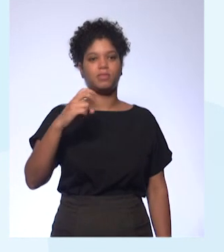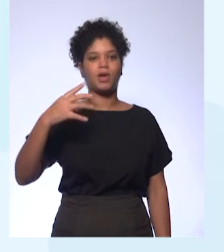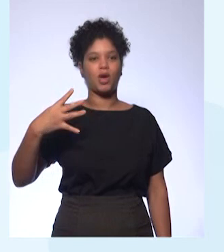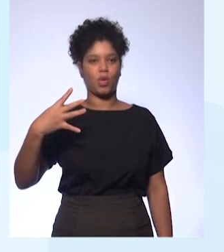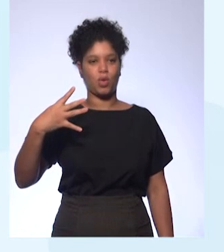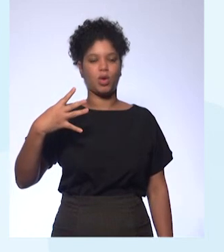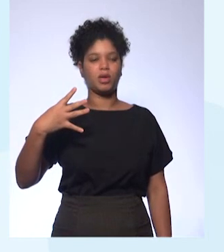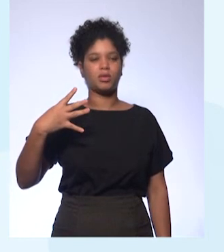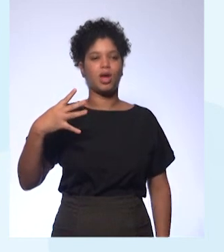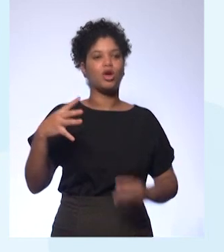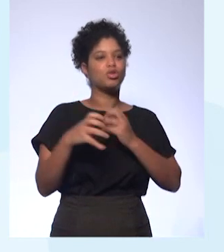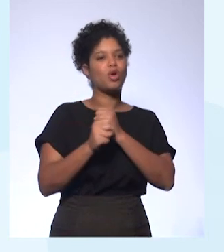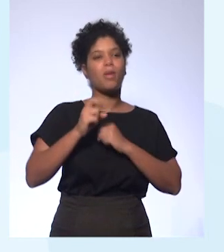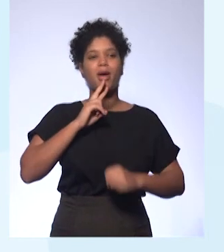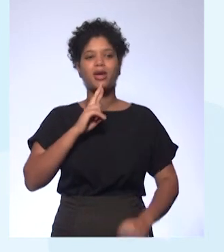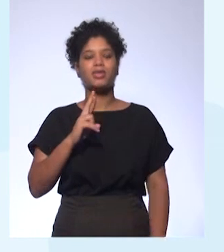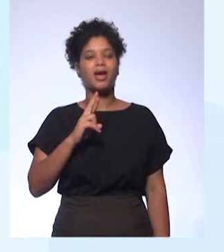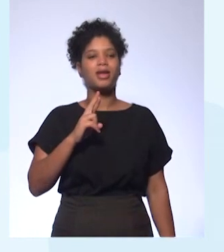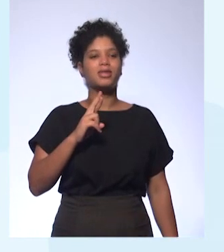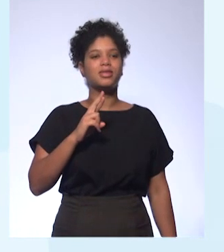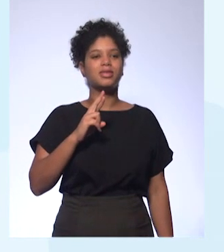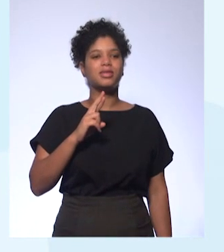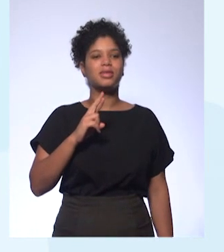254, que é igual a